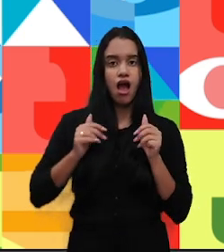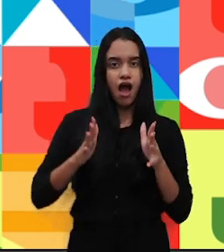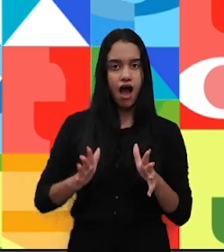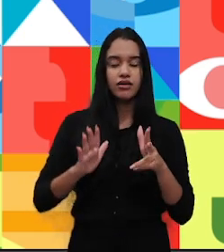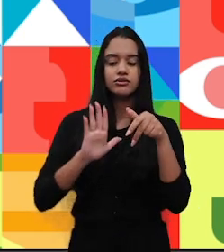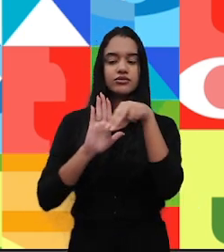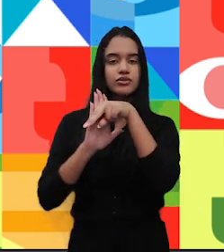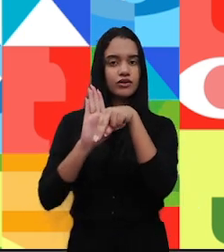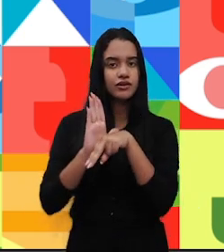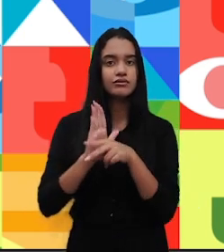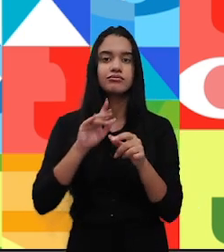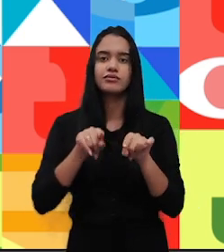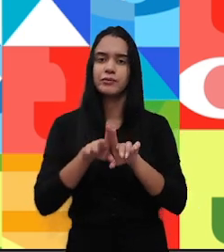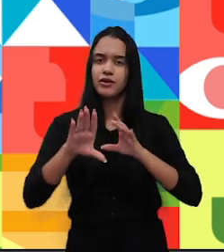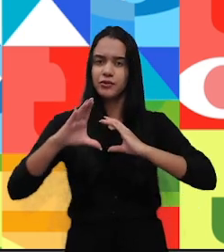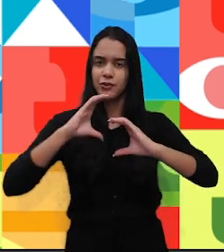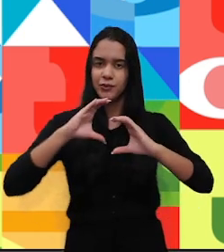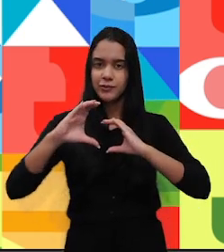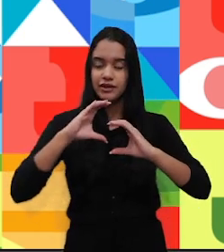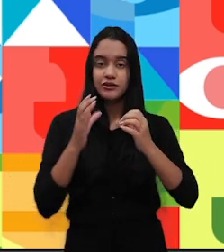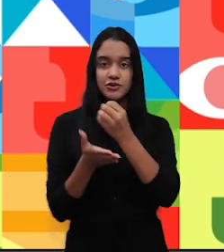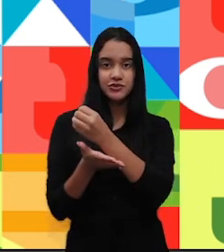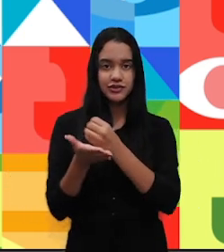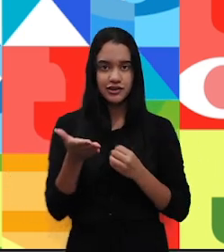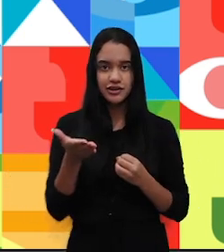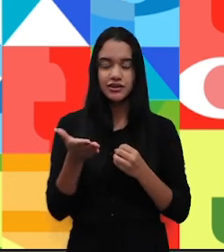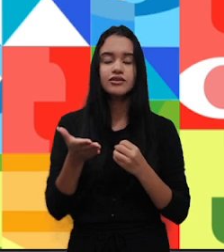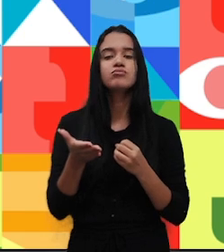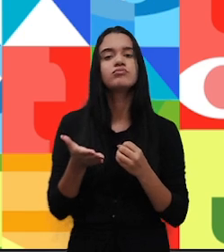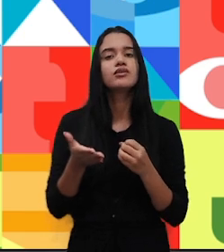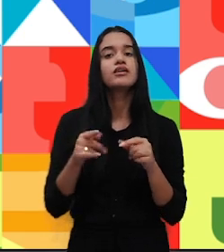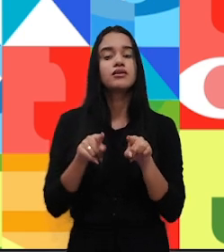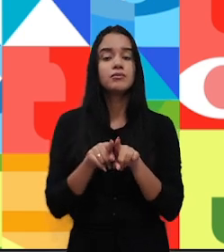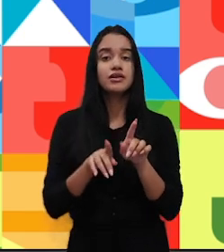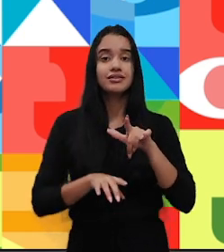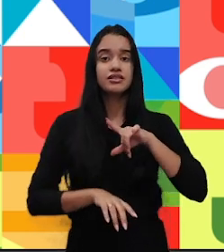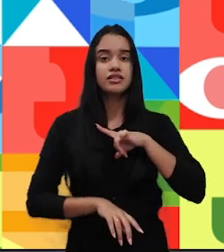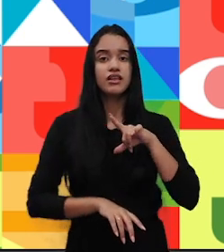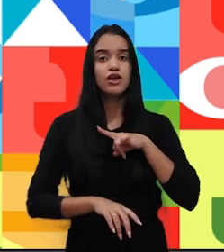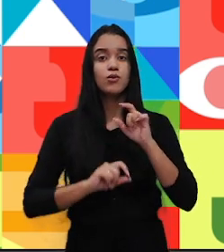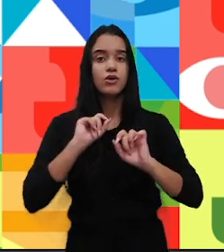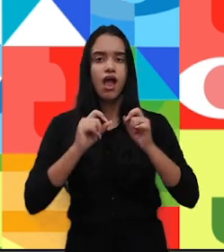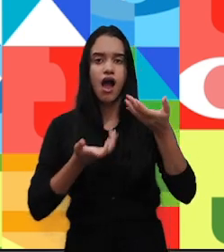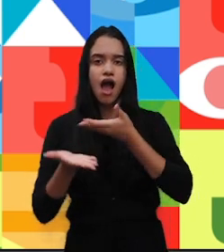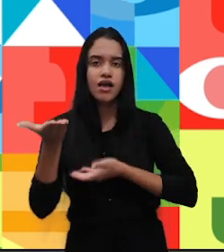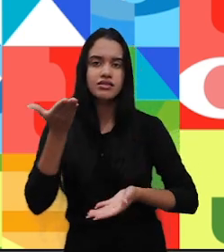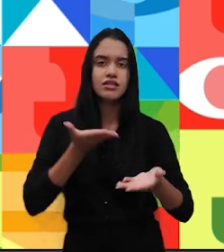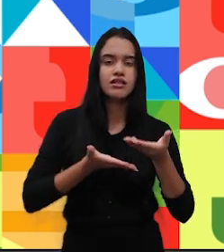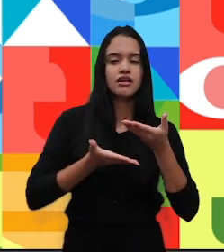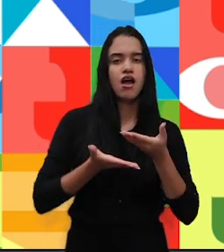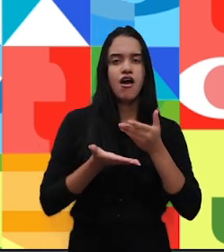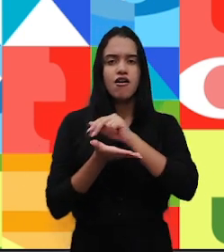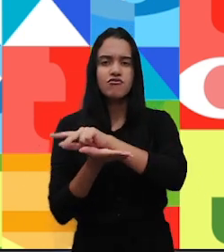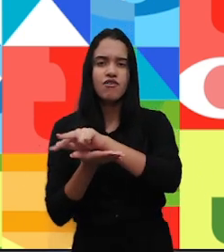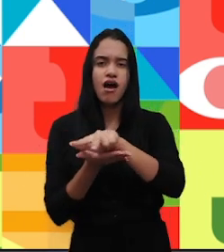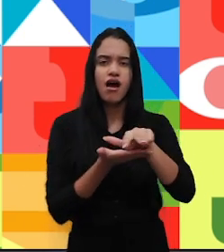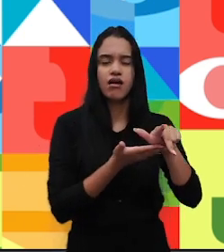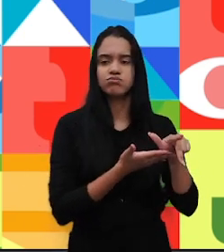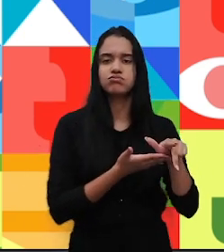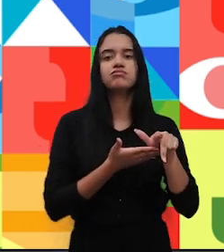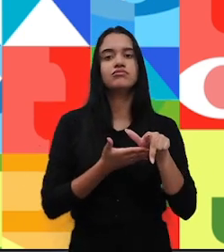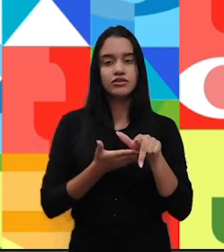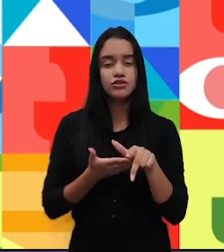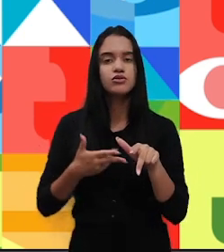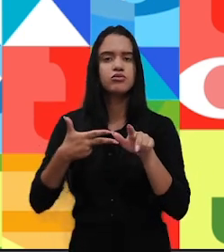normativos e comunicações oficiais. Por meio dela, estabelece-se a interação entre os diversos órgãos públicos